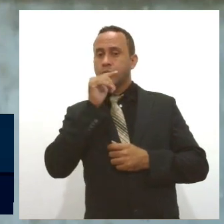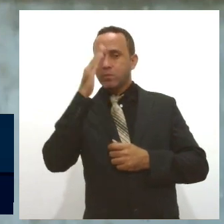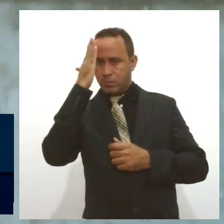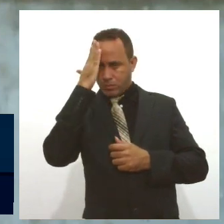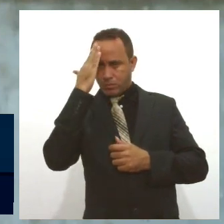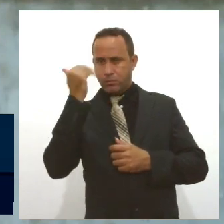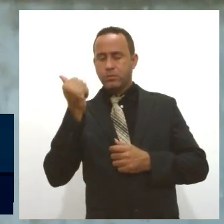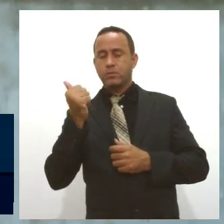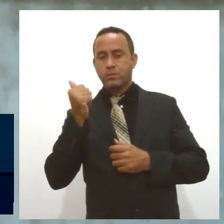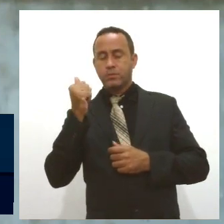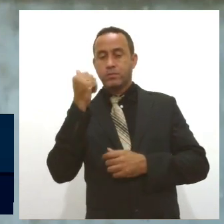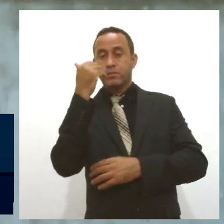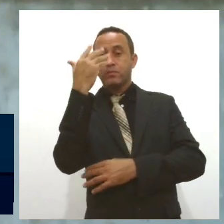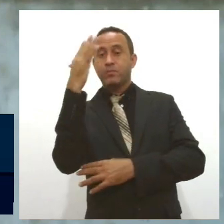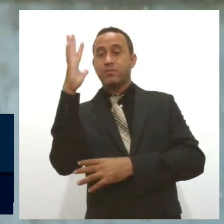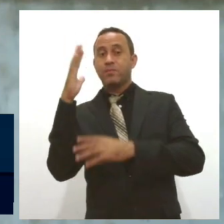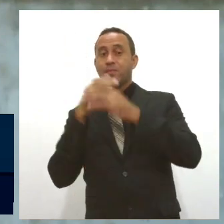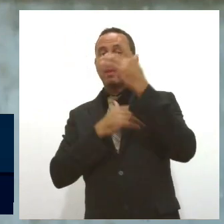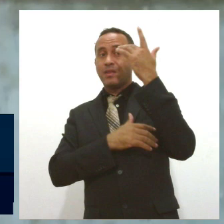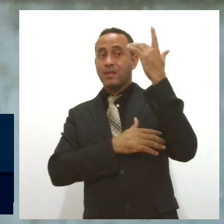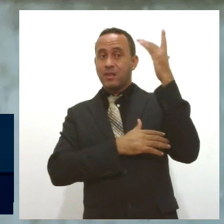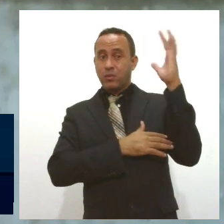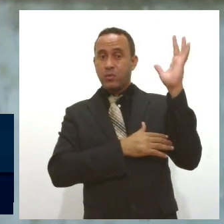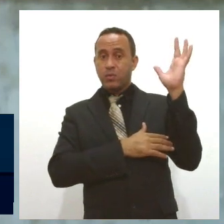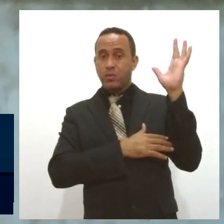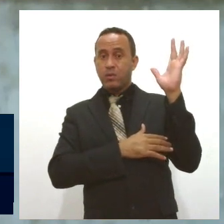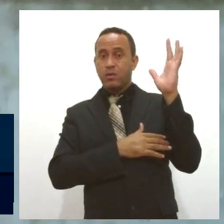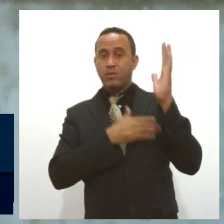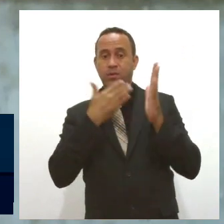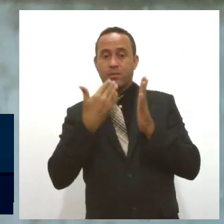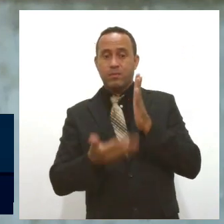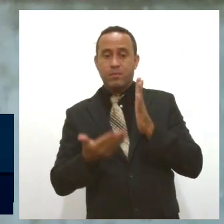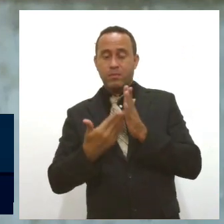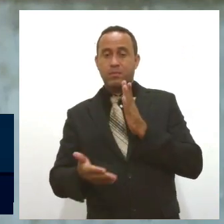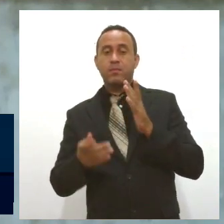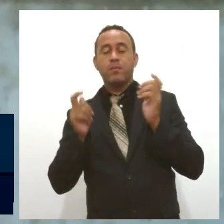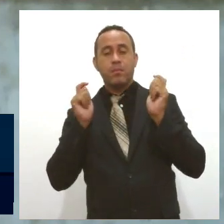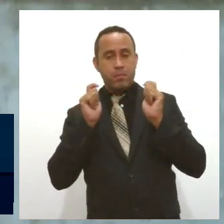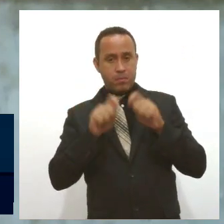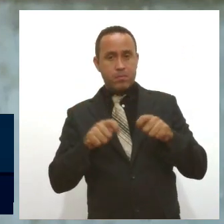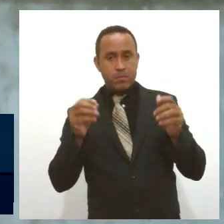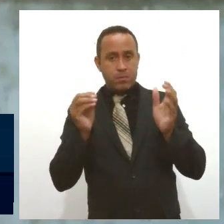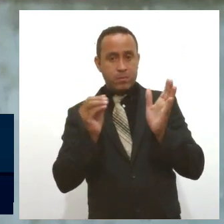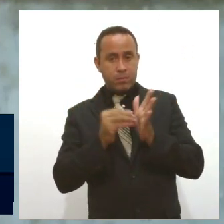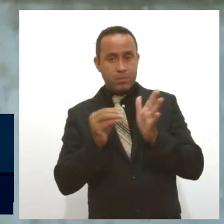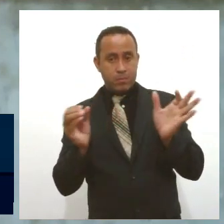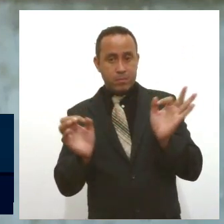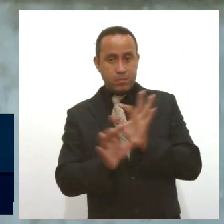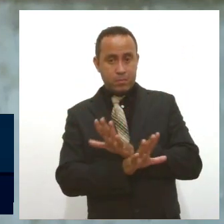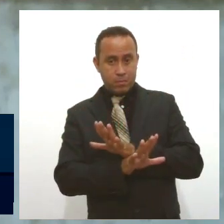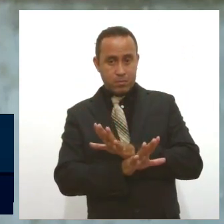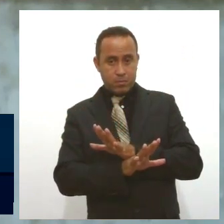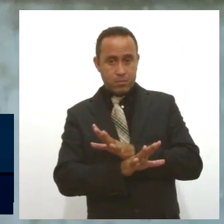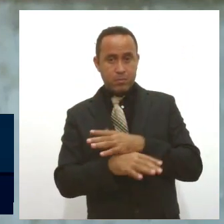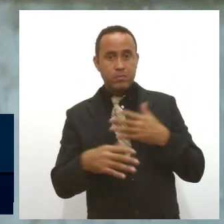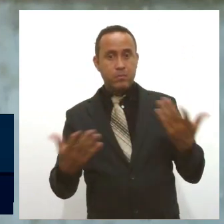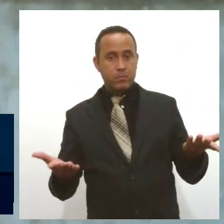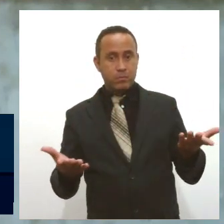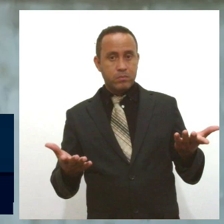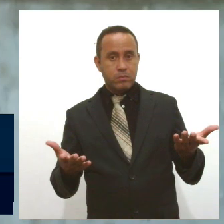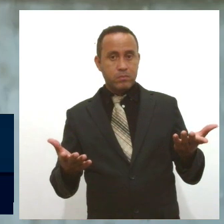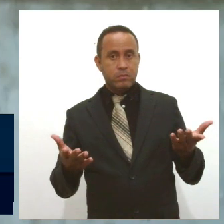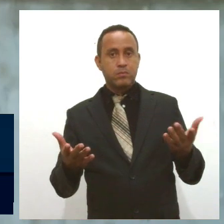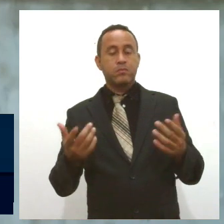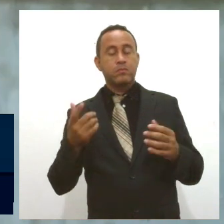porque é um recurso natural limitado, escasso, e que está cada vez mais escasso. E dentro dessa perspectiva da racionalização, a gente não